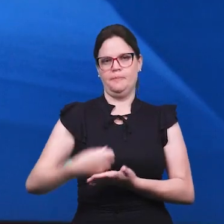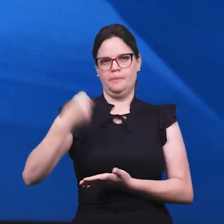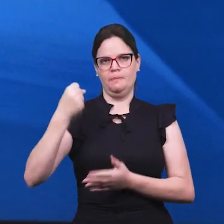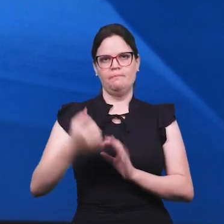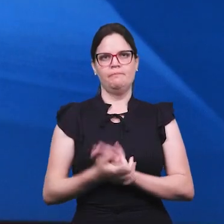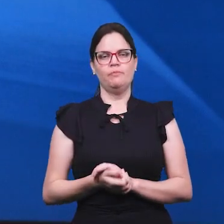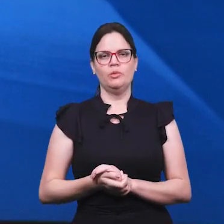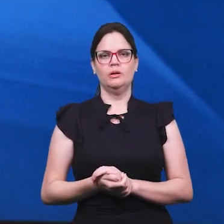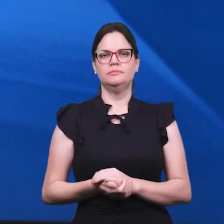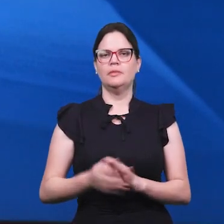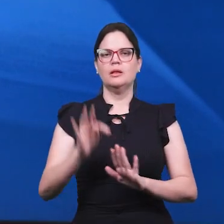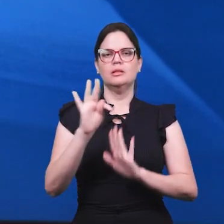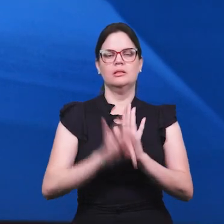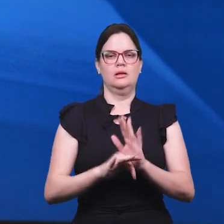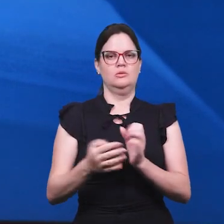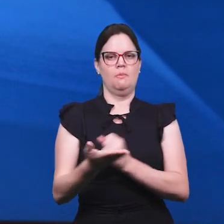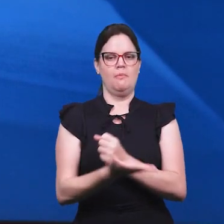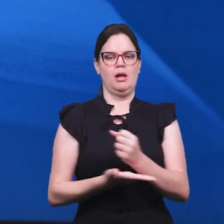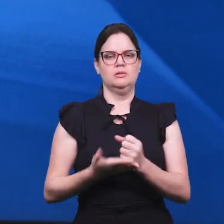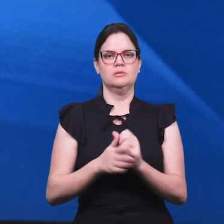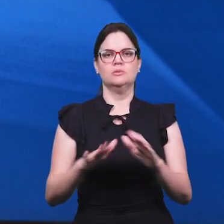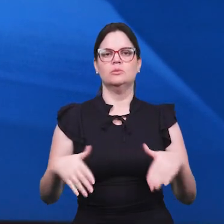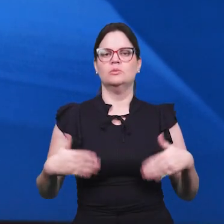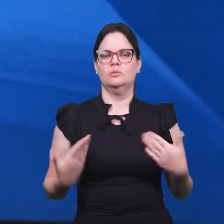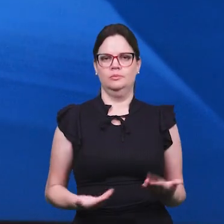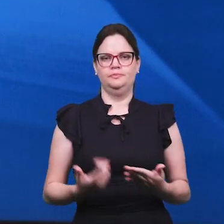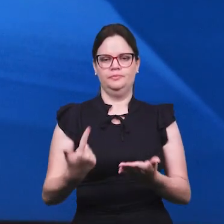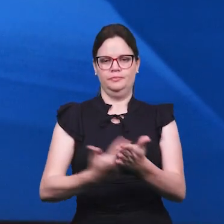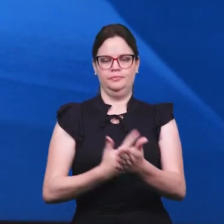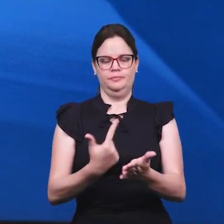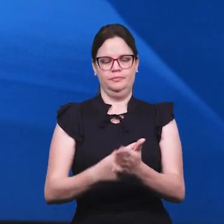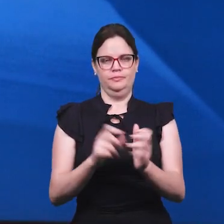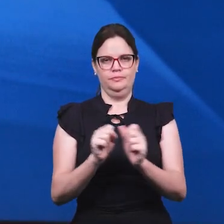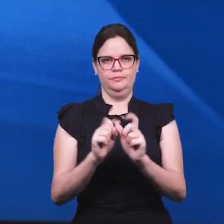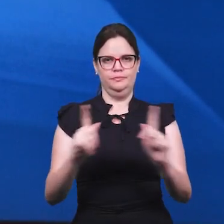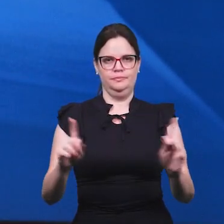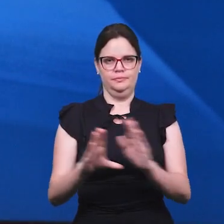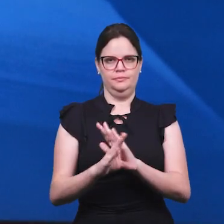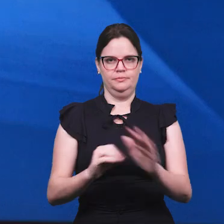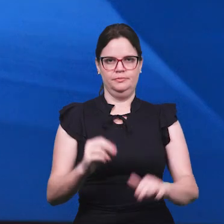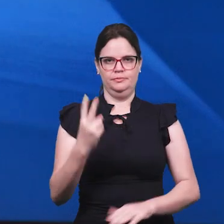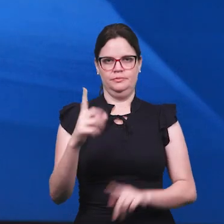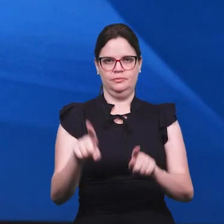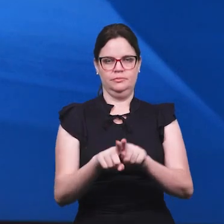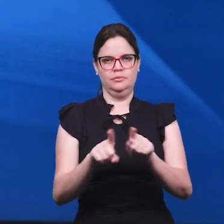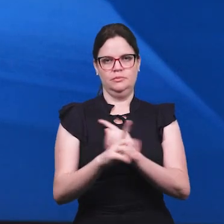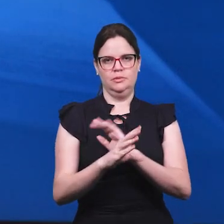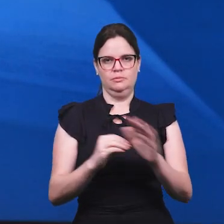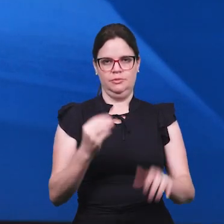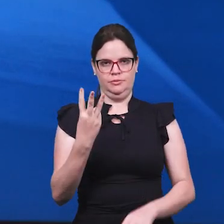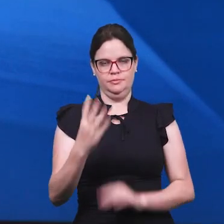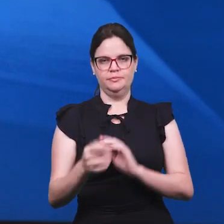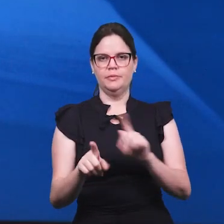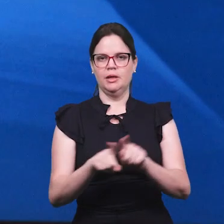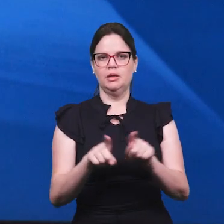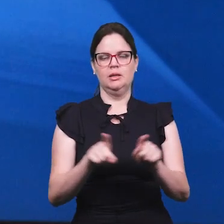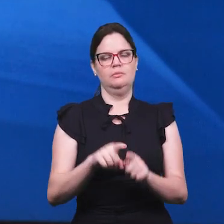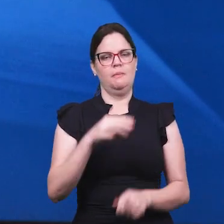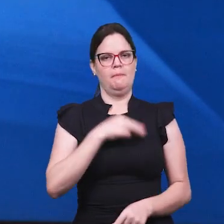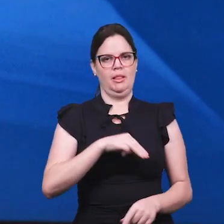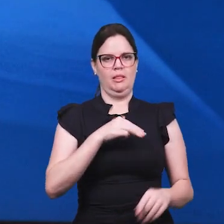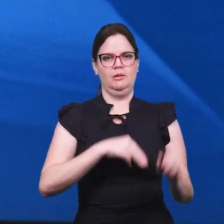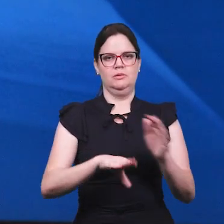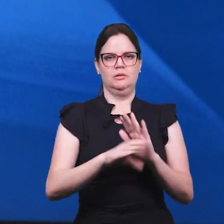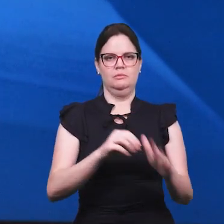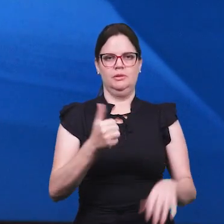Nós estamos baseando o nosso estudo de hoje no livro de Apocalipse, capítulo 2 e capítulo 3, e também no Evangelho